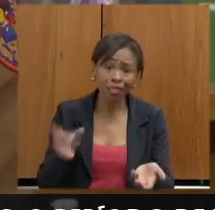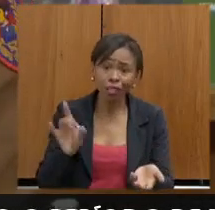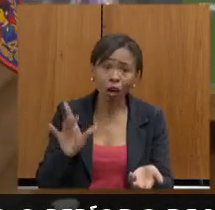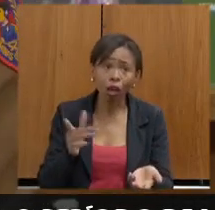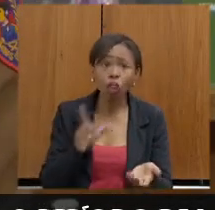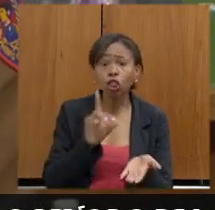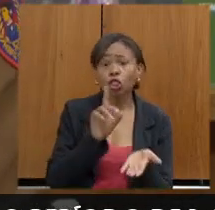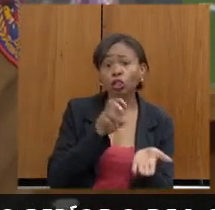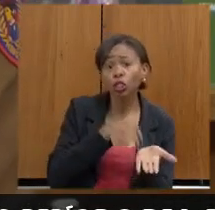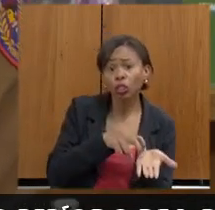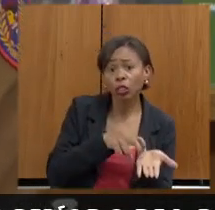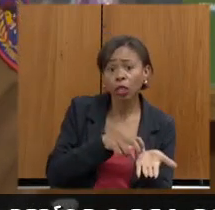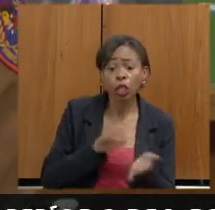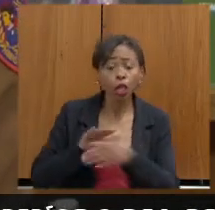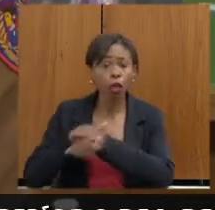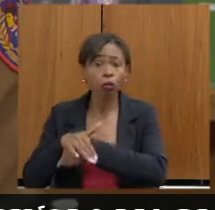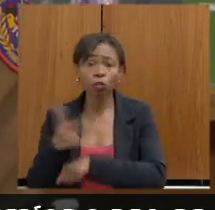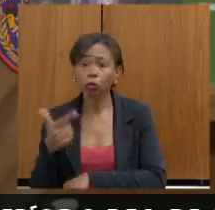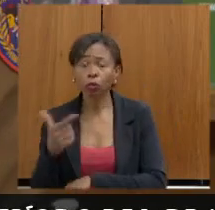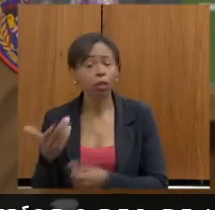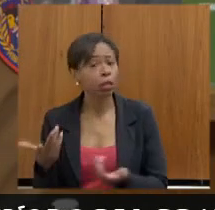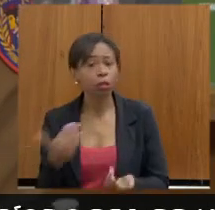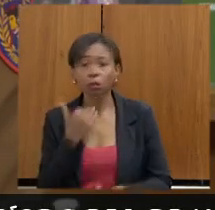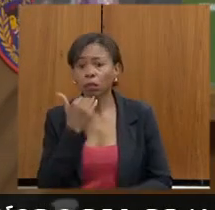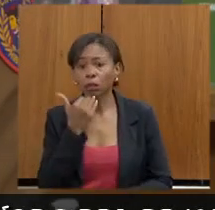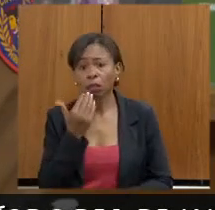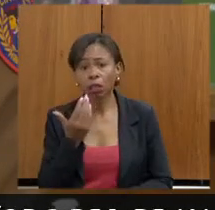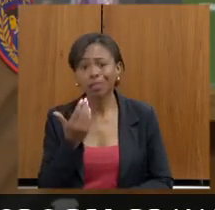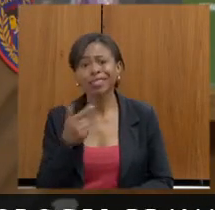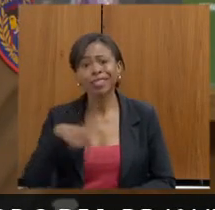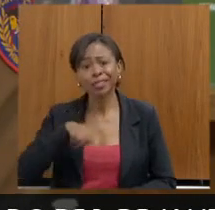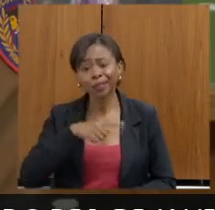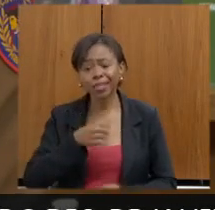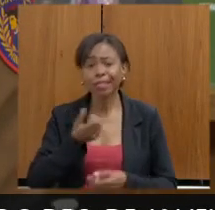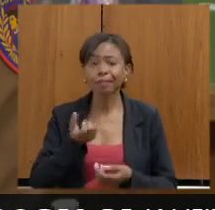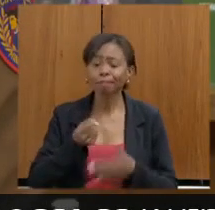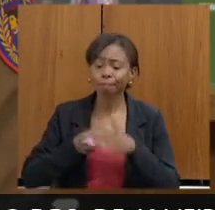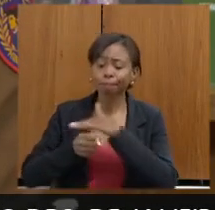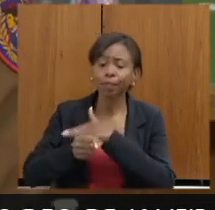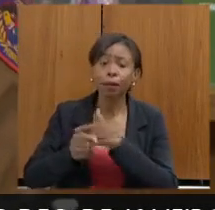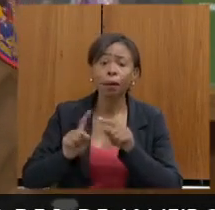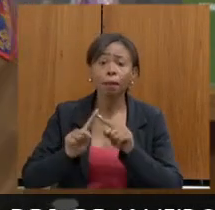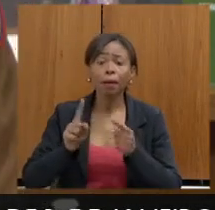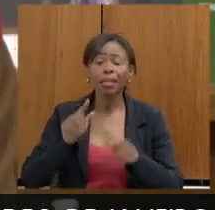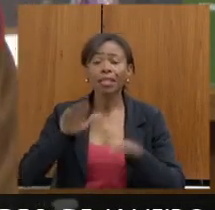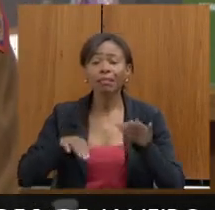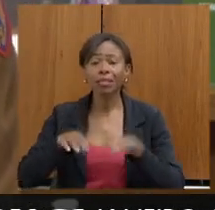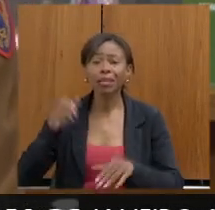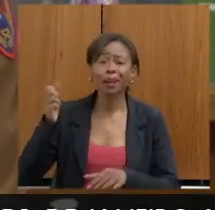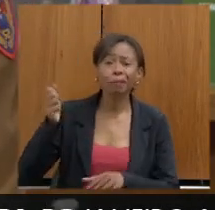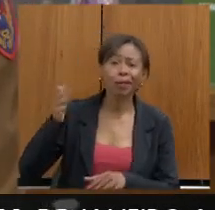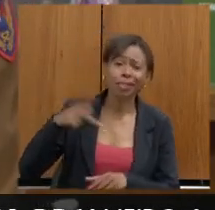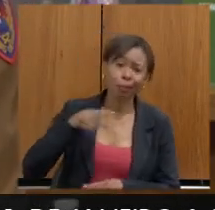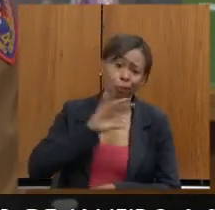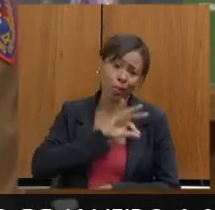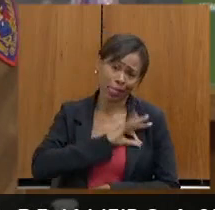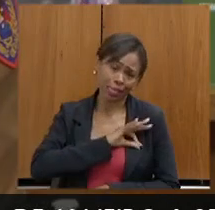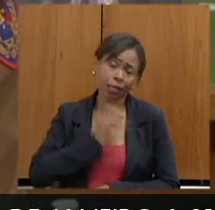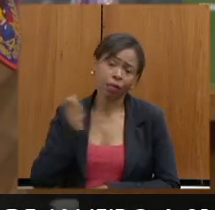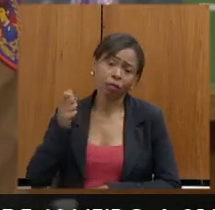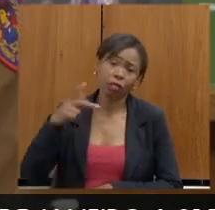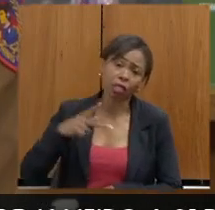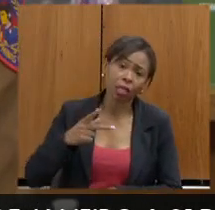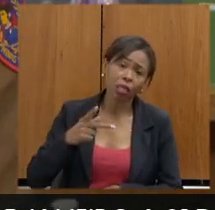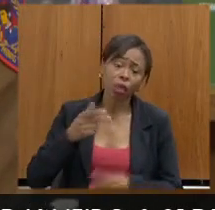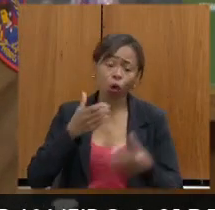alocamos os recursos humanos só que aí o policial aposenta o policial passa no concurso e volta né Nós temos lá o mínimo